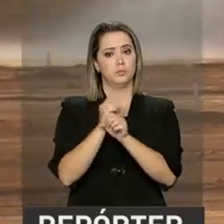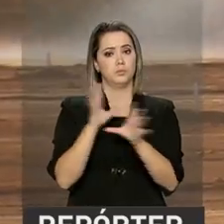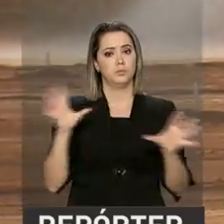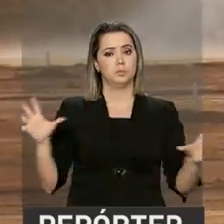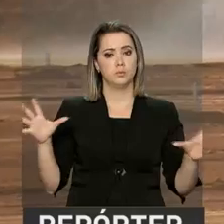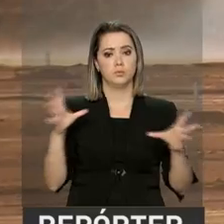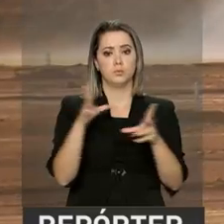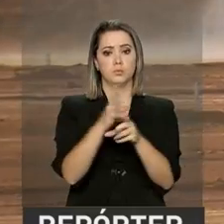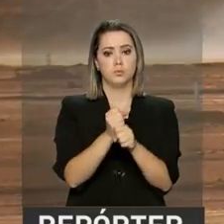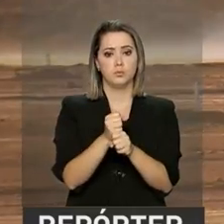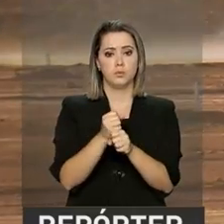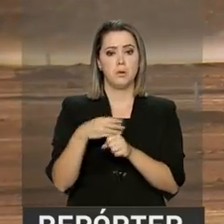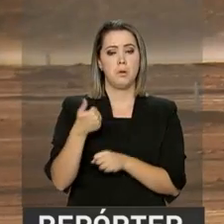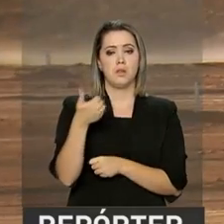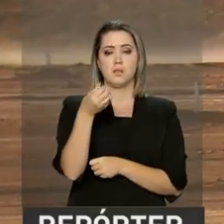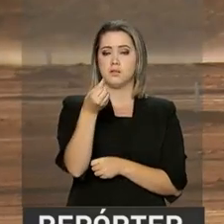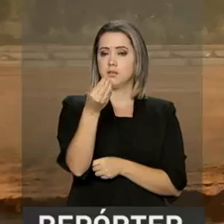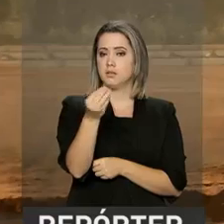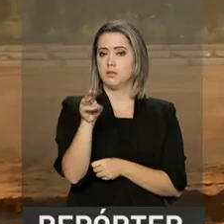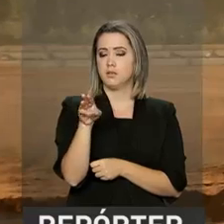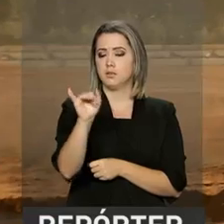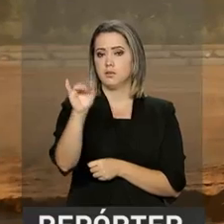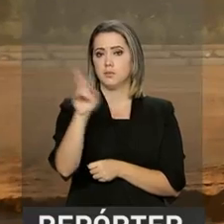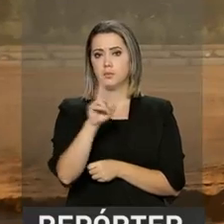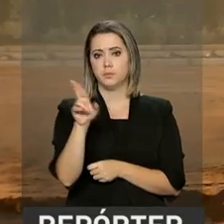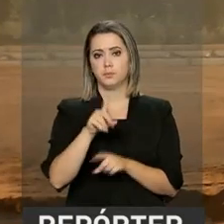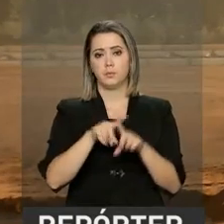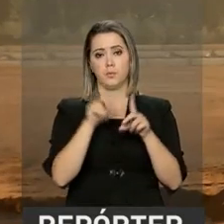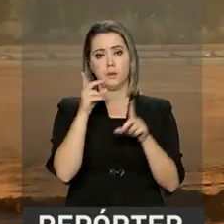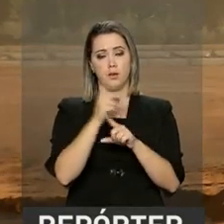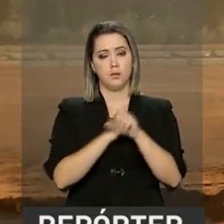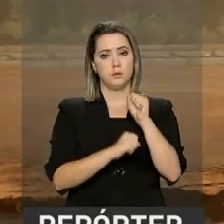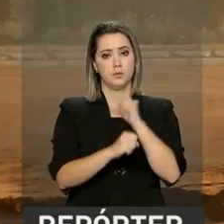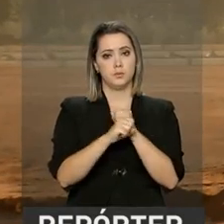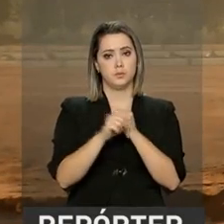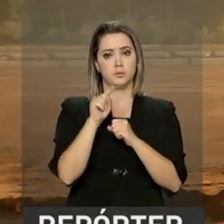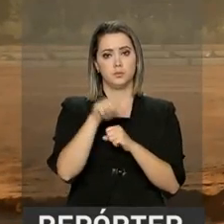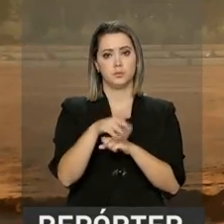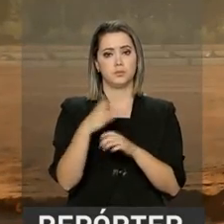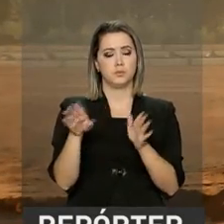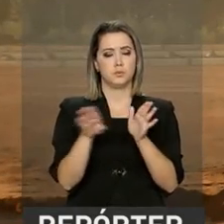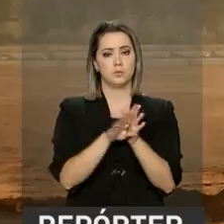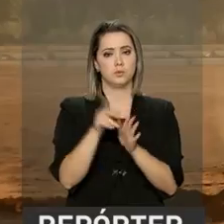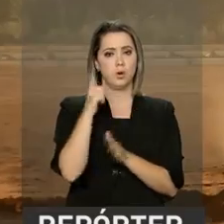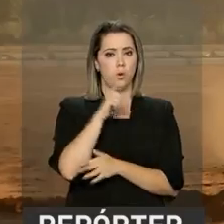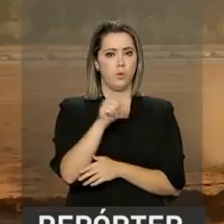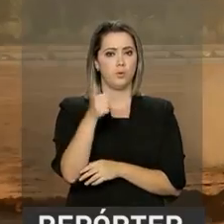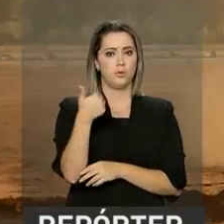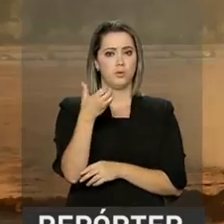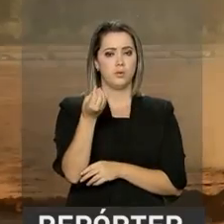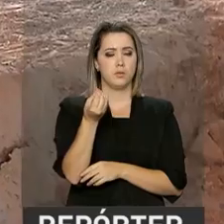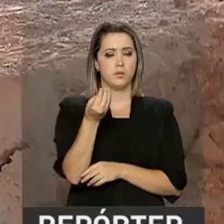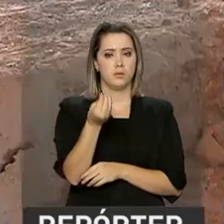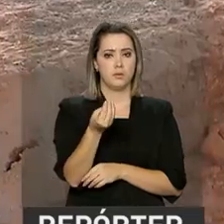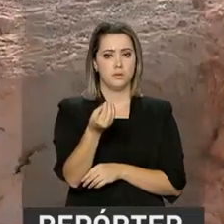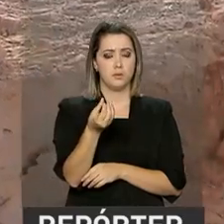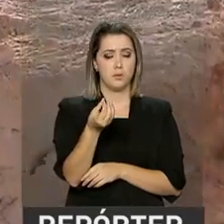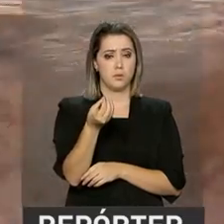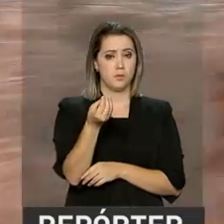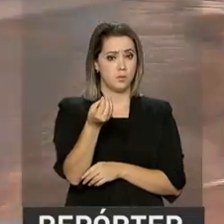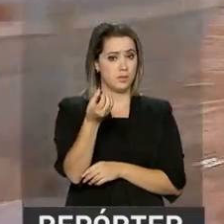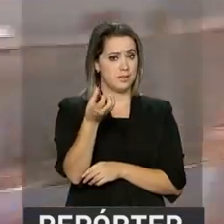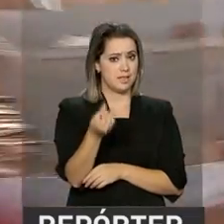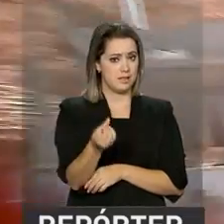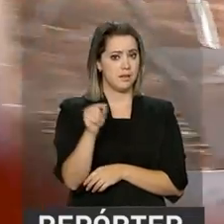somaram 160 bilhões deais no ano passado os recursos aplicados chegaram a r 106 bilhões de reais o equivalente